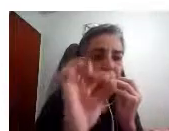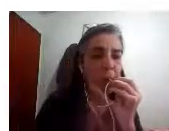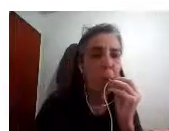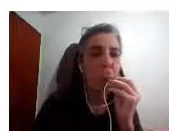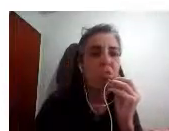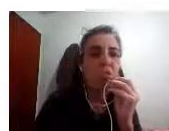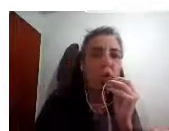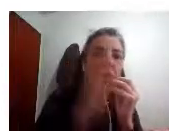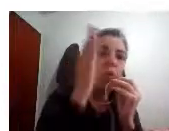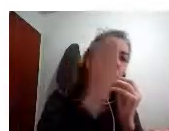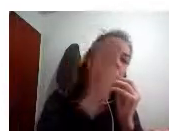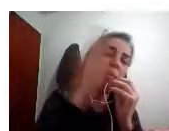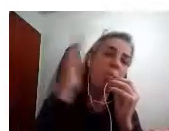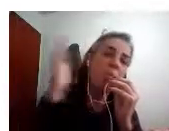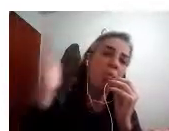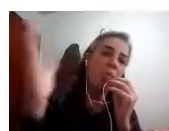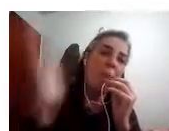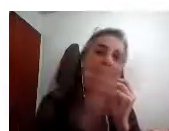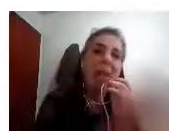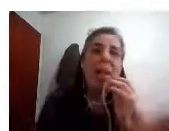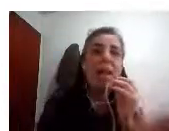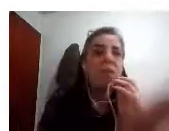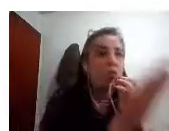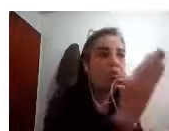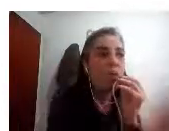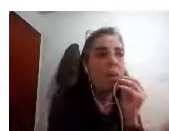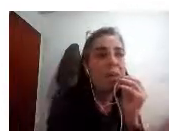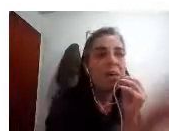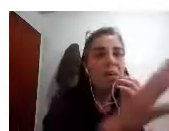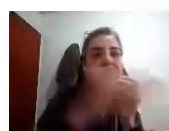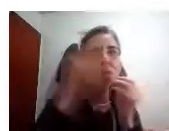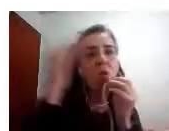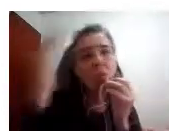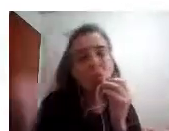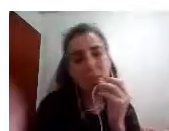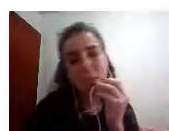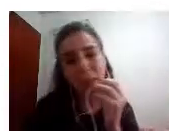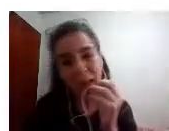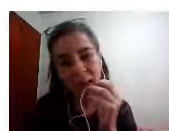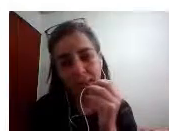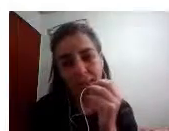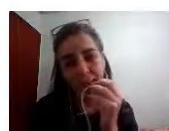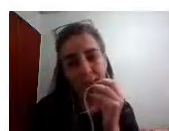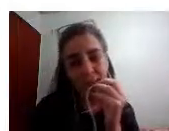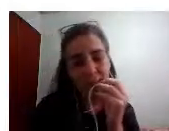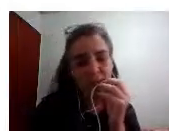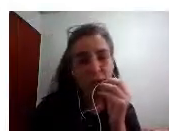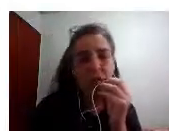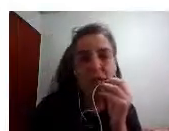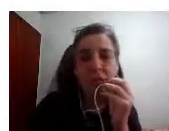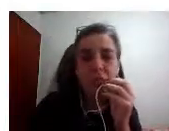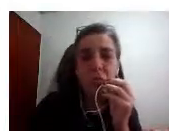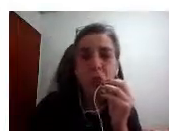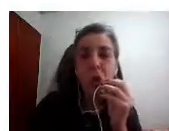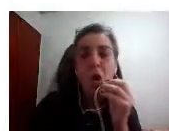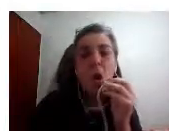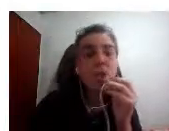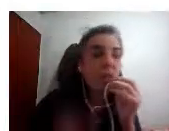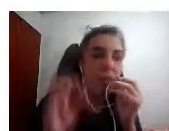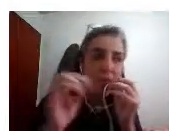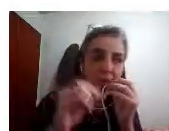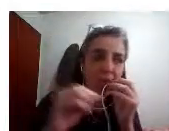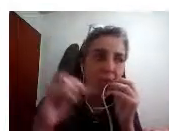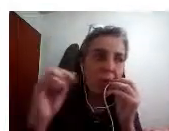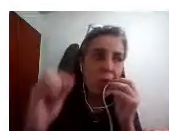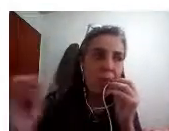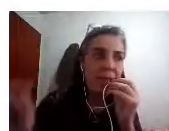colocar em tópicos, ou então você pode montar um paralelo de como que era antes e como que passa a ser dentro do Renascimento. Ou então